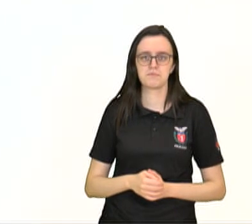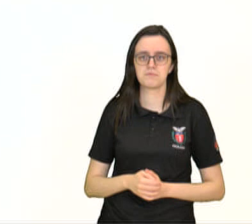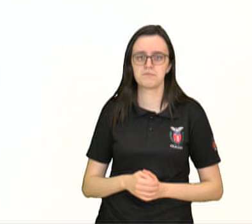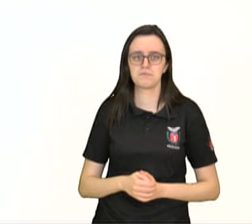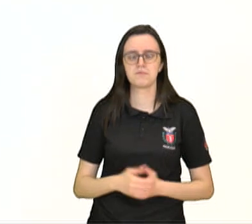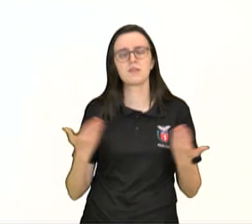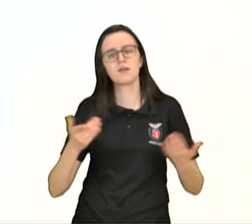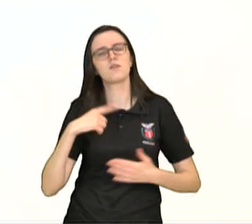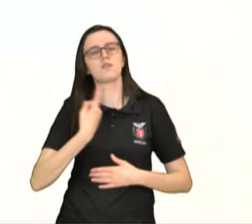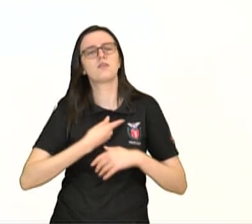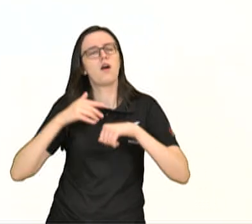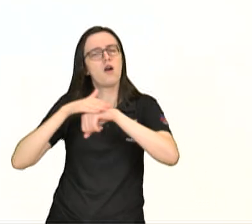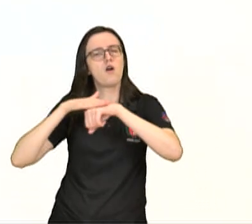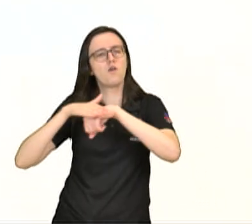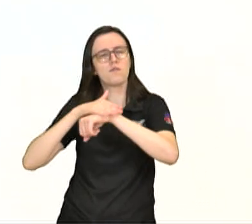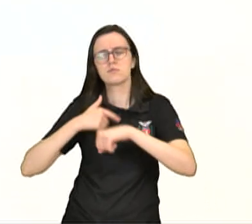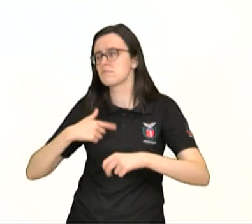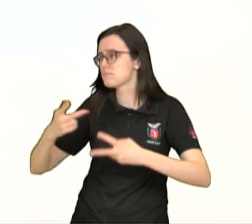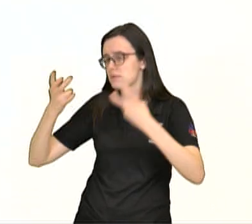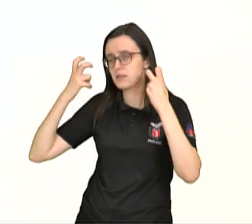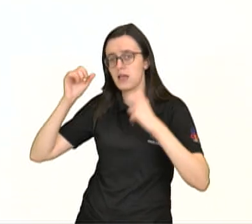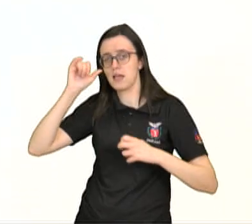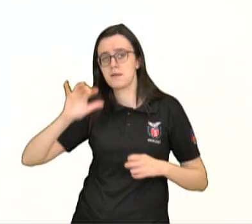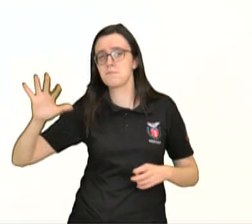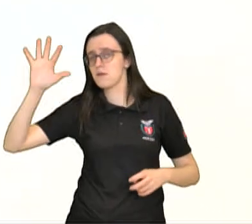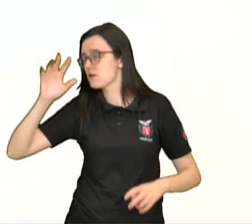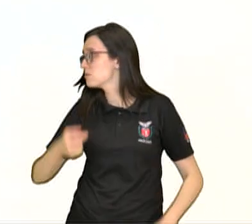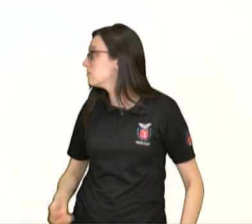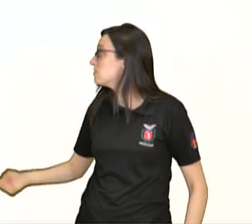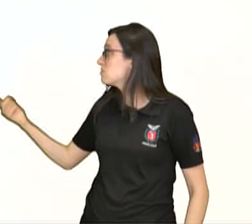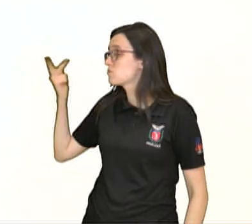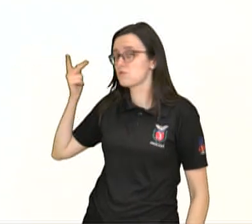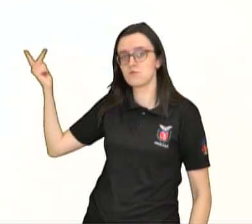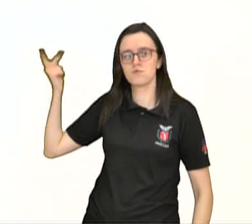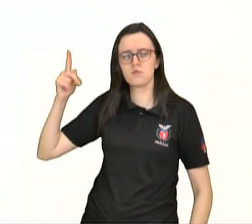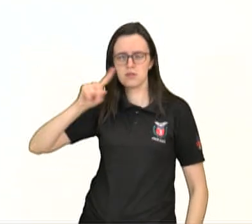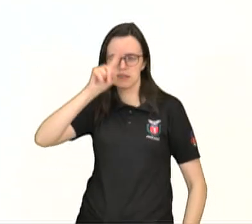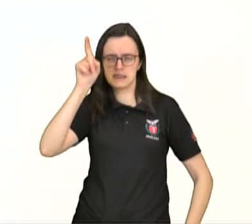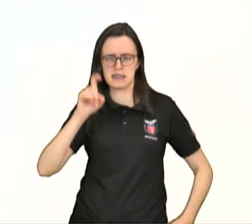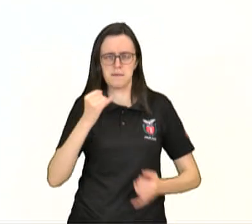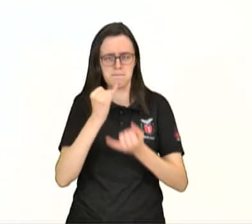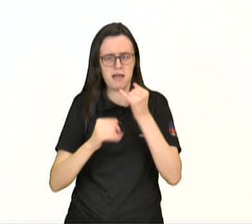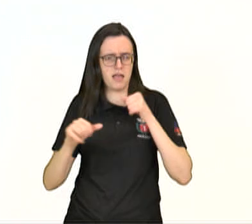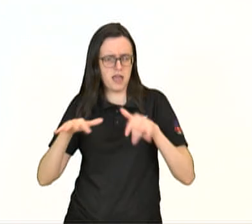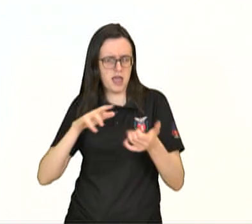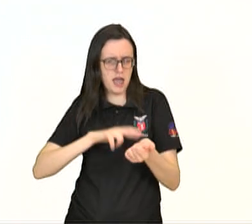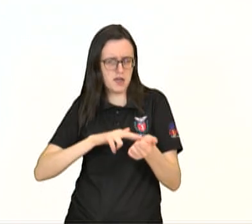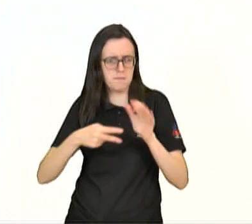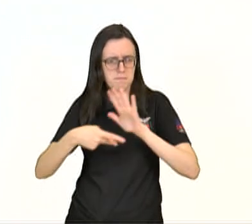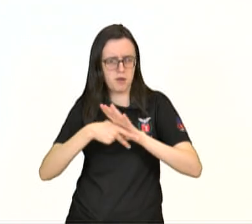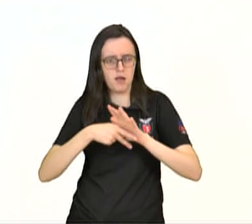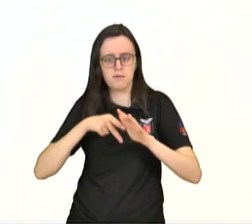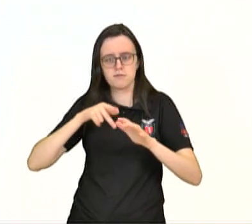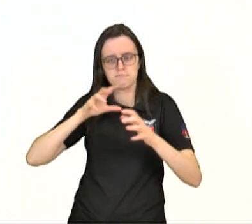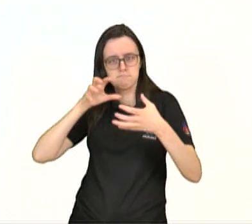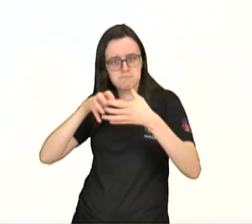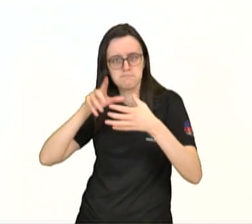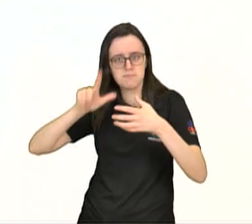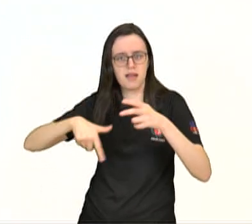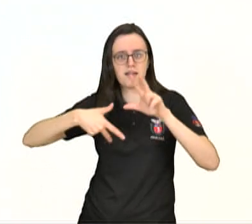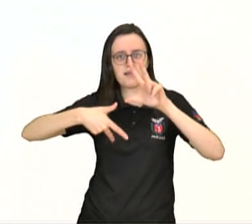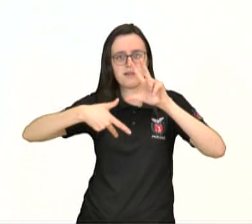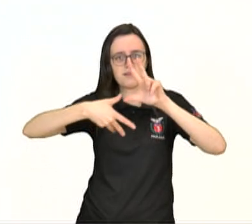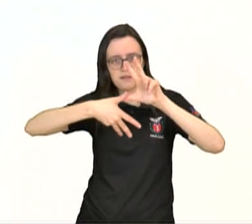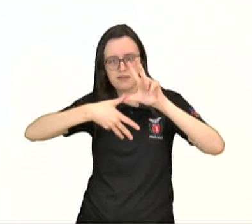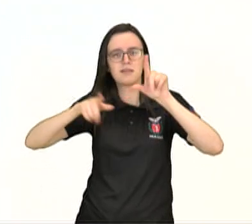Então, vamos conversar um pouquinho. Observem essas imagens. Será que elas lembram algum ritmo latino? Vocês ouviram